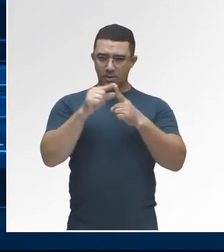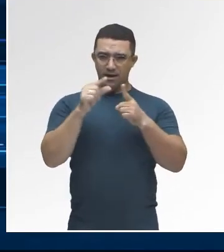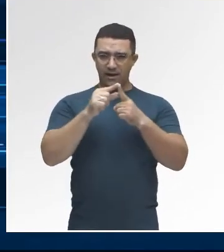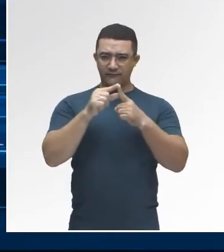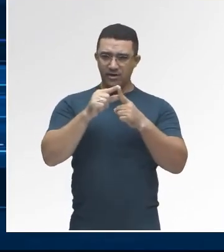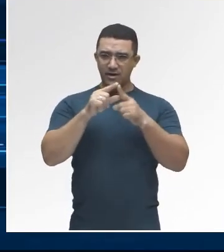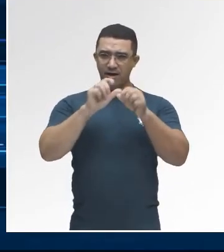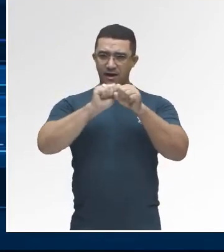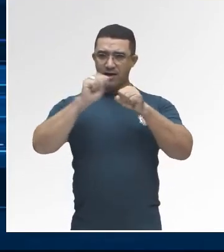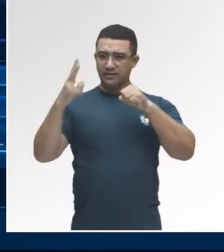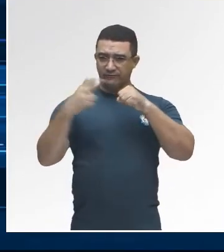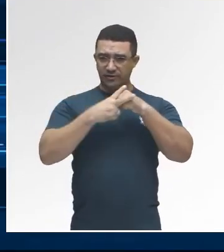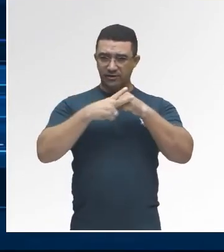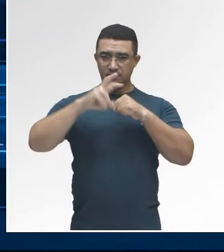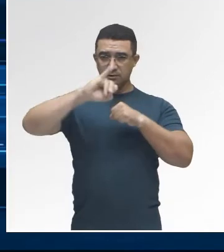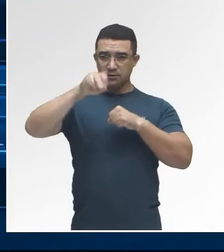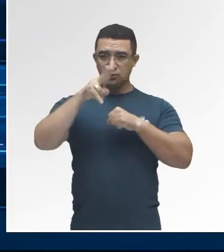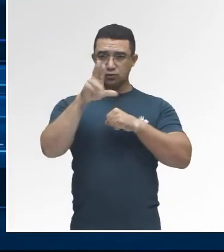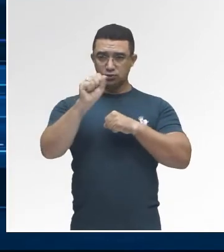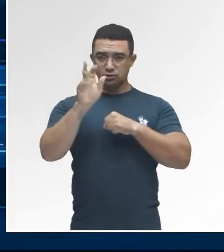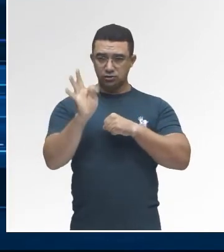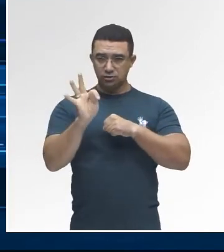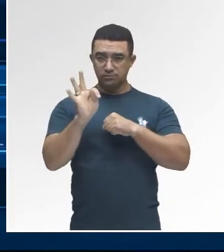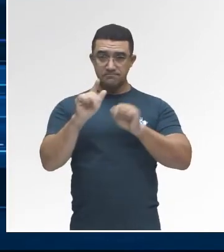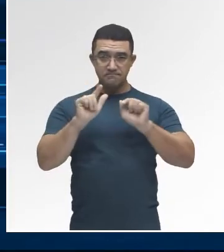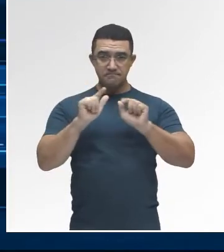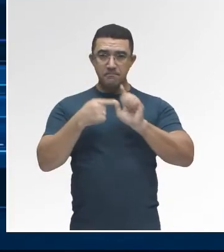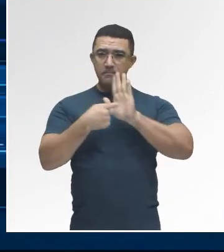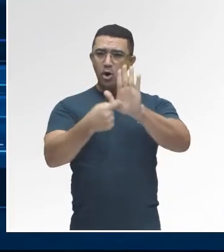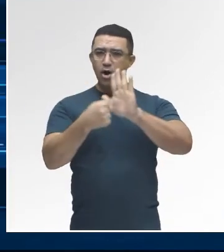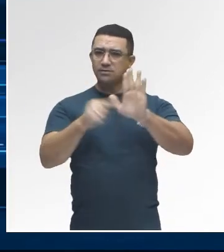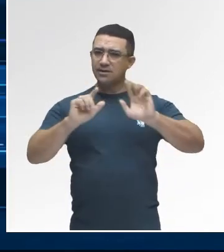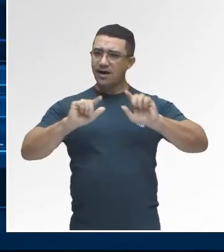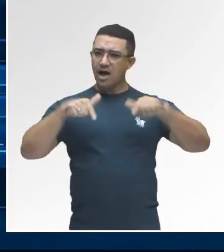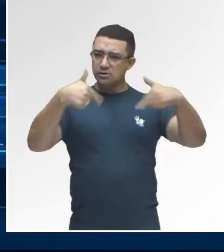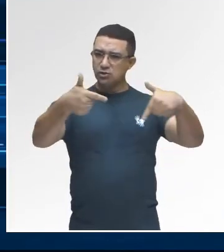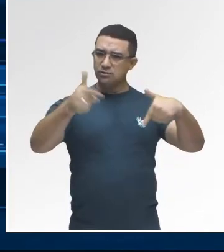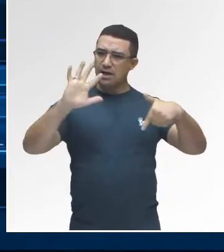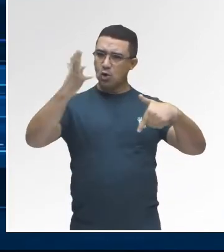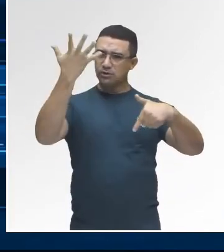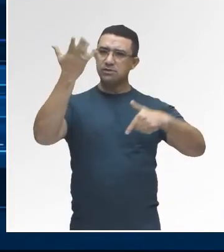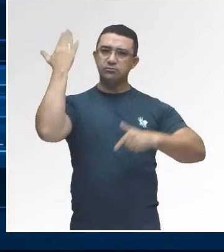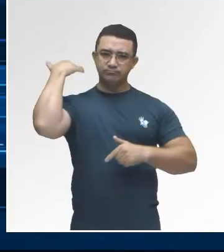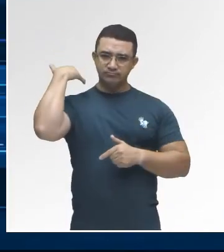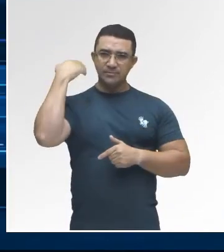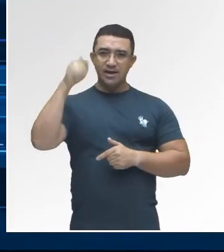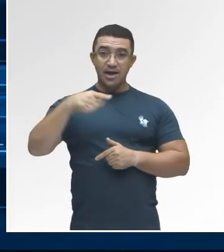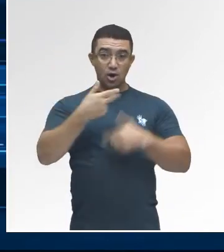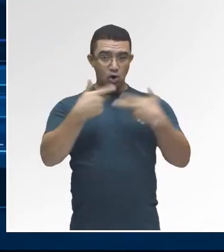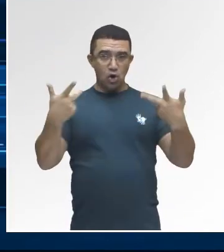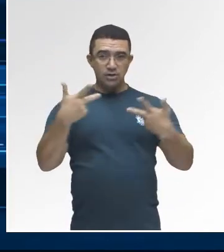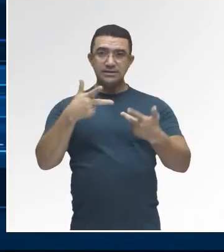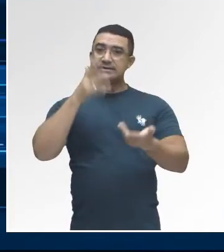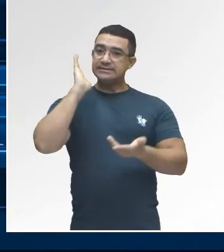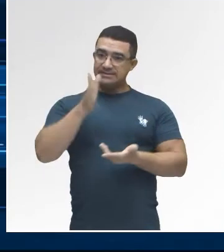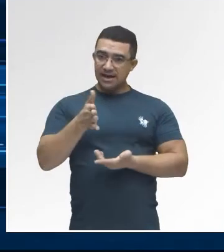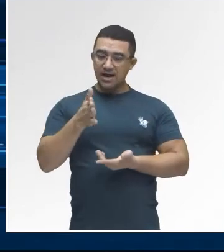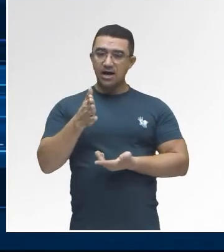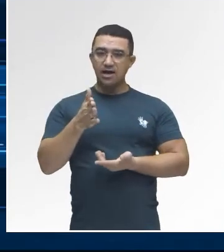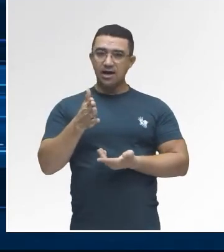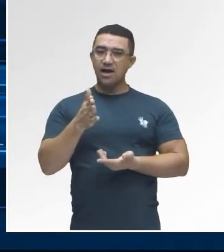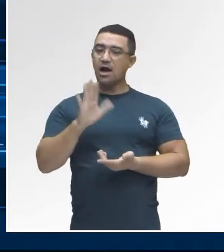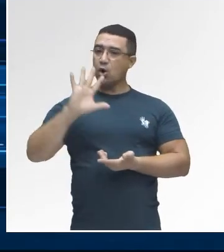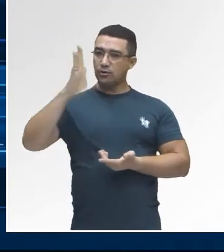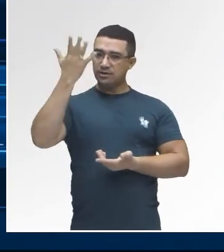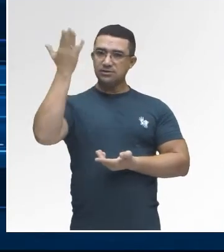aqui em cima, para indicar que as ações que ocorreram no passado bem recentemente, né, ele serve para isso, para falar sobre ações